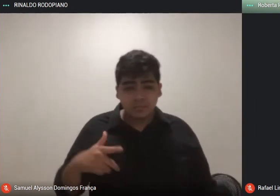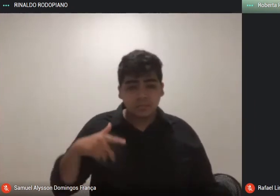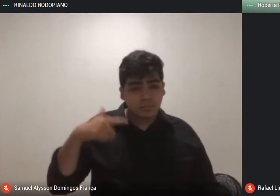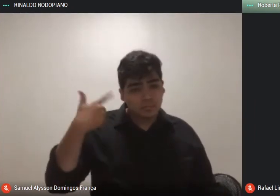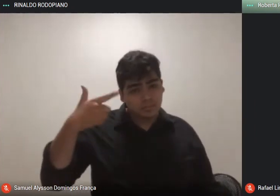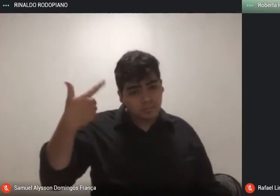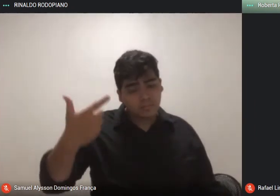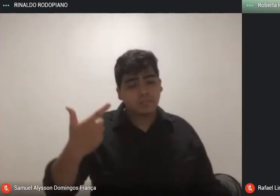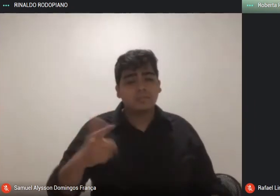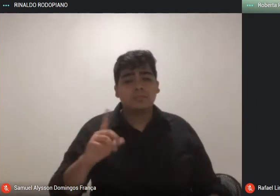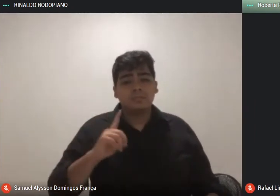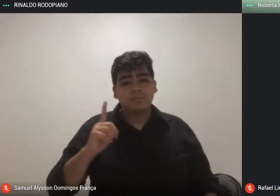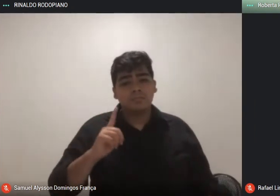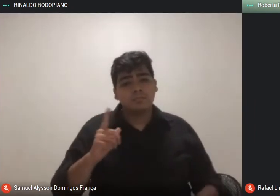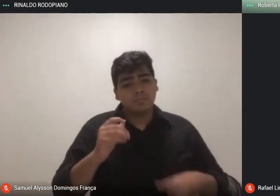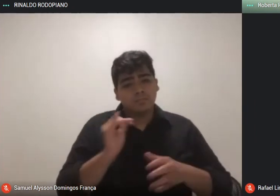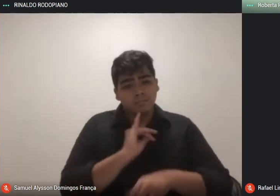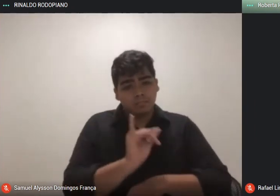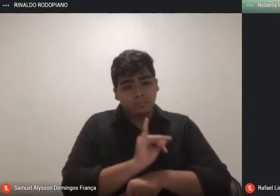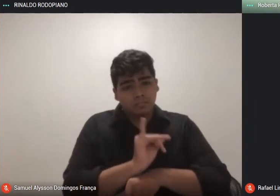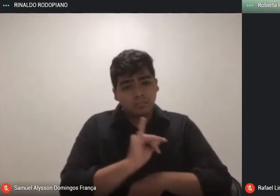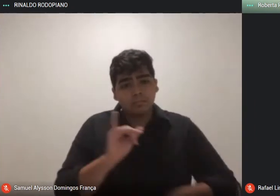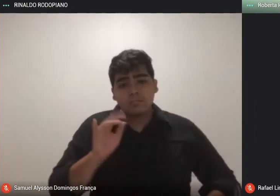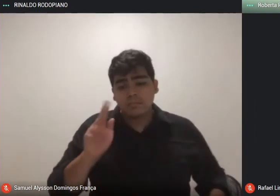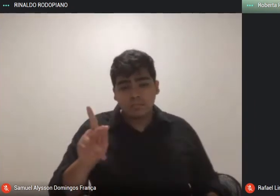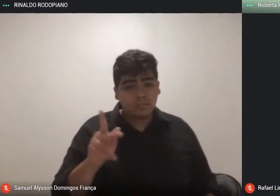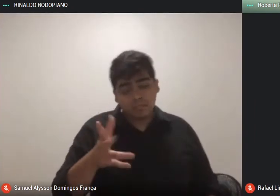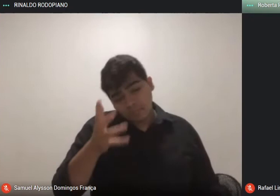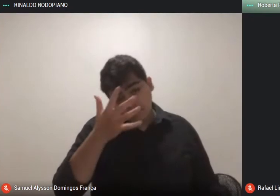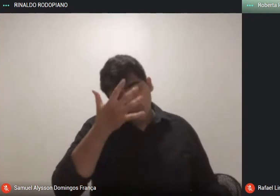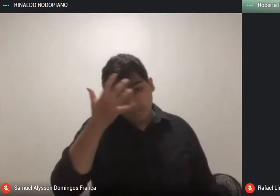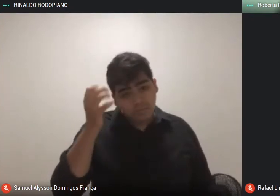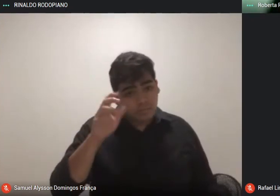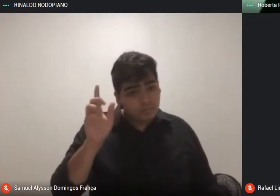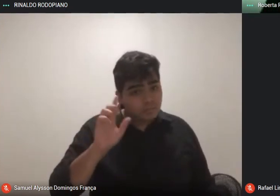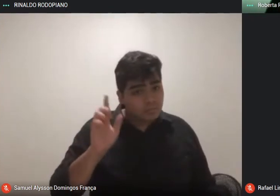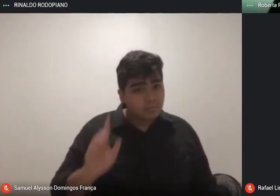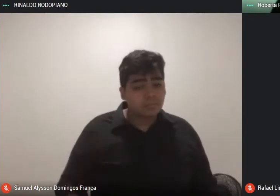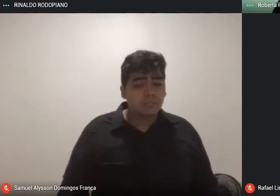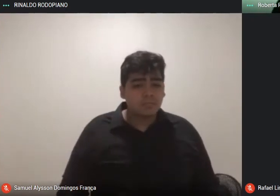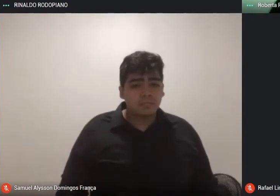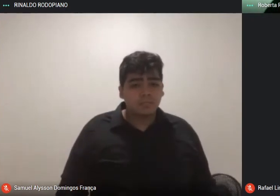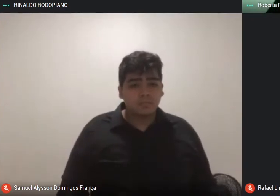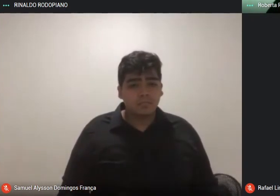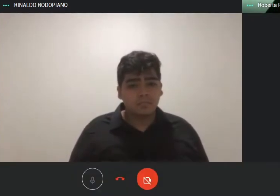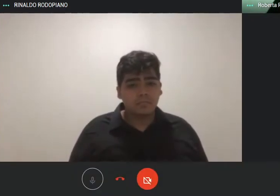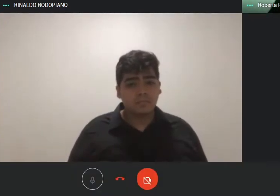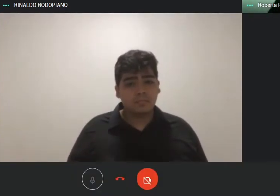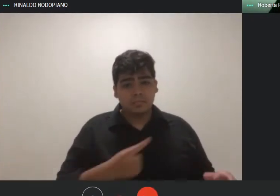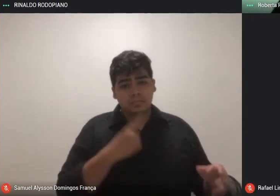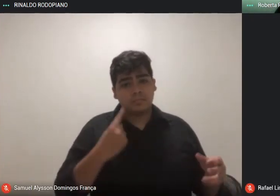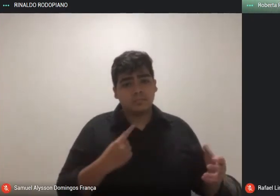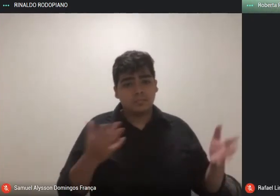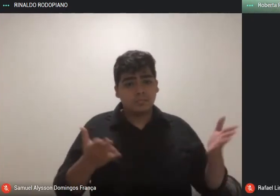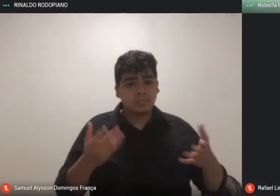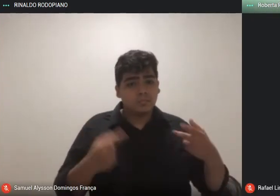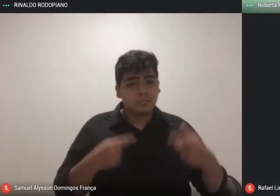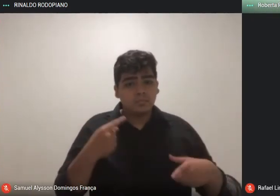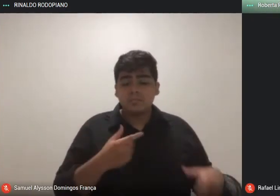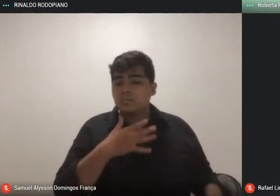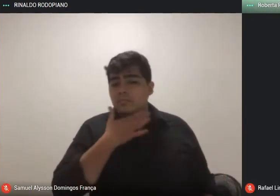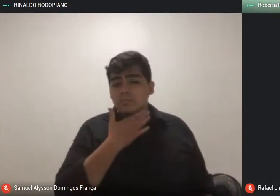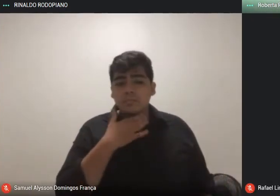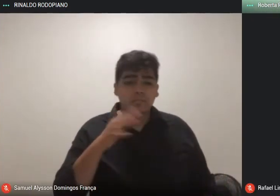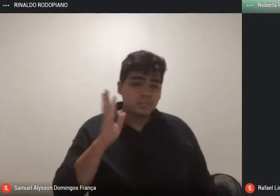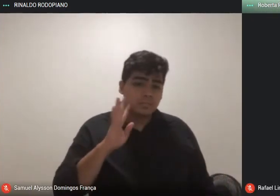as próximas edições. Tá bom? Então, não esqueçam, antes de sair, a gente vai fazer um debate agora, um bate-papo bem legal, mas